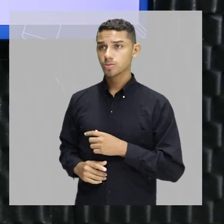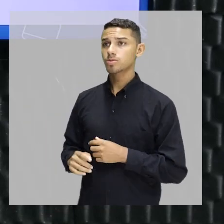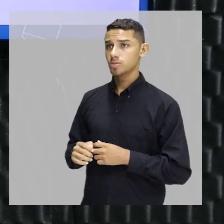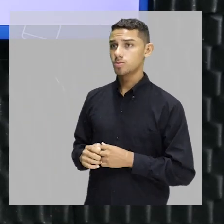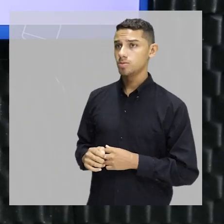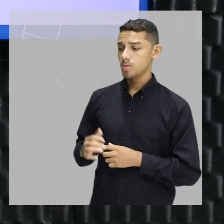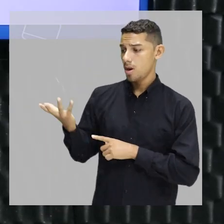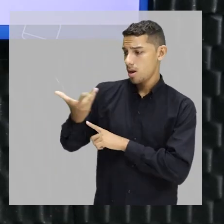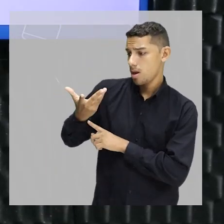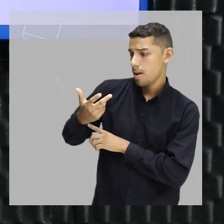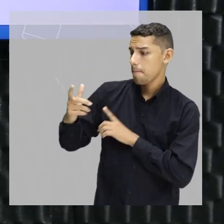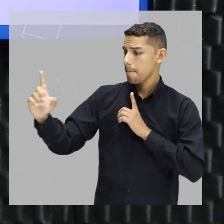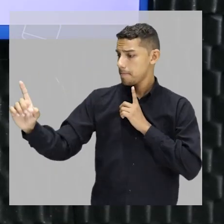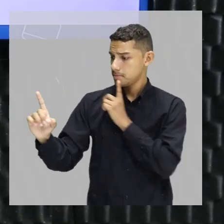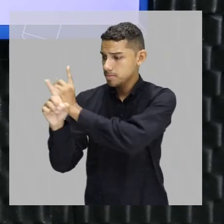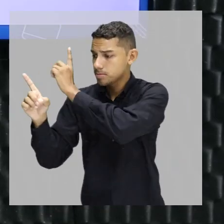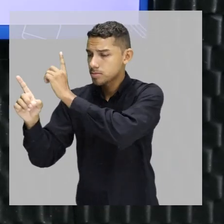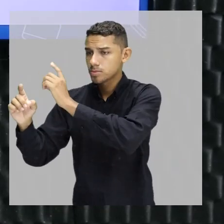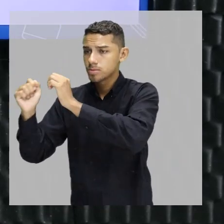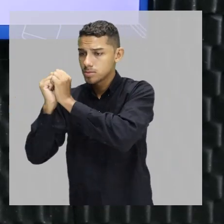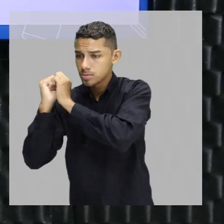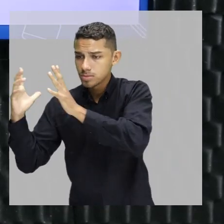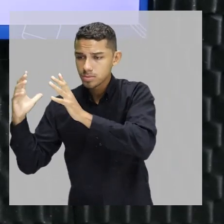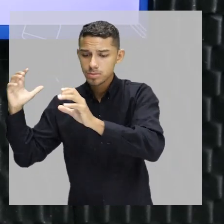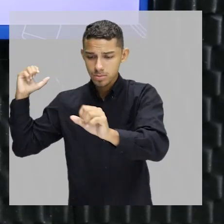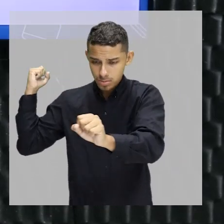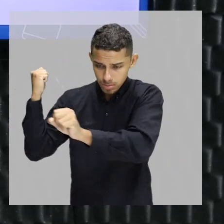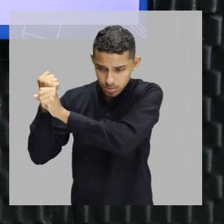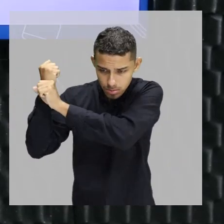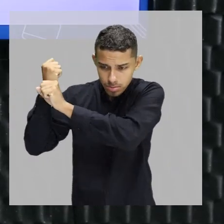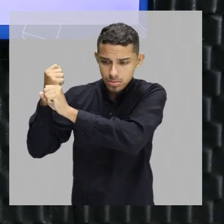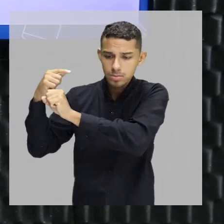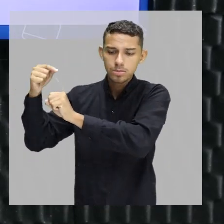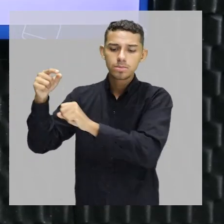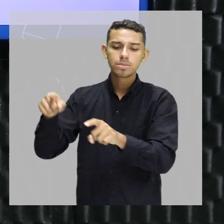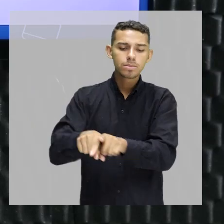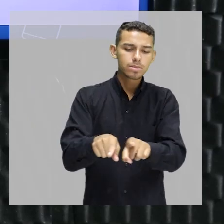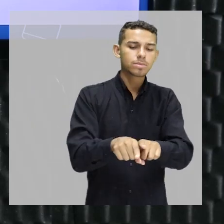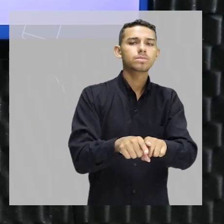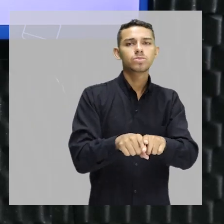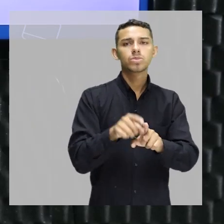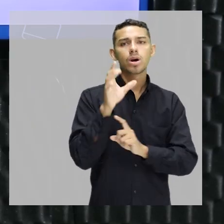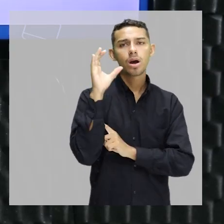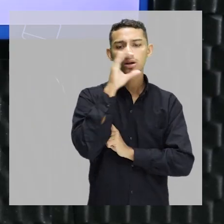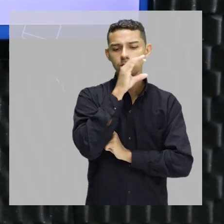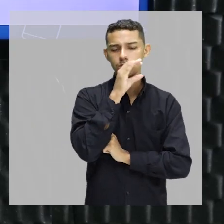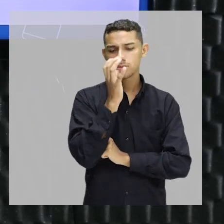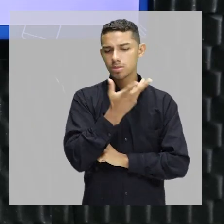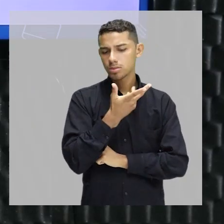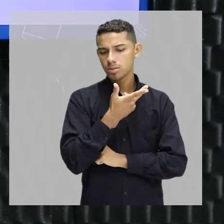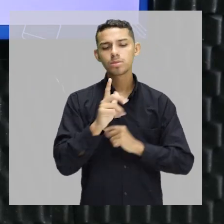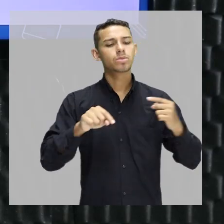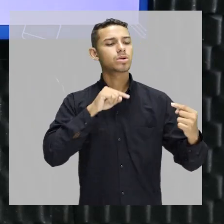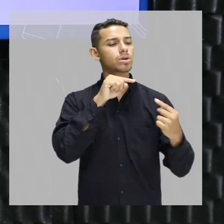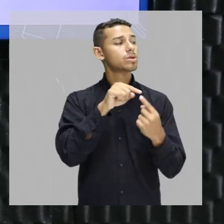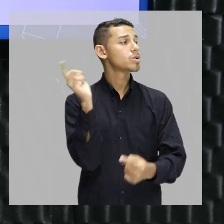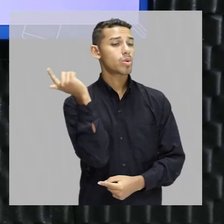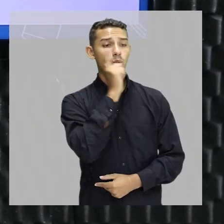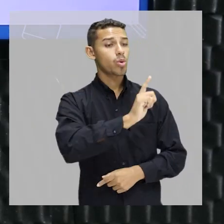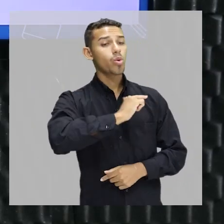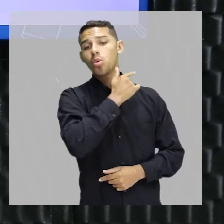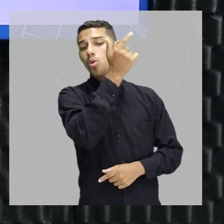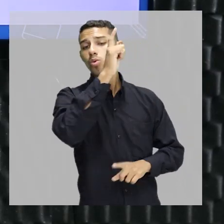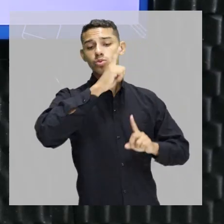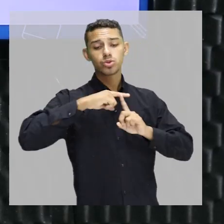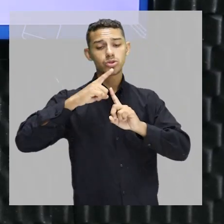colidir. E existem aceleradores que eles aceleram partículas para obter outro